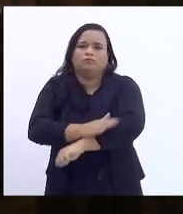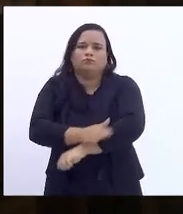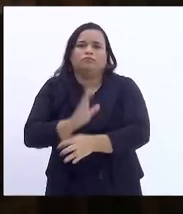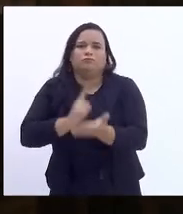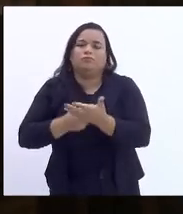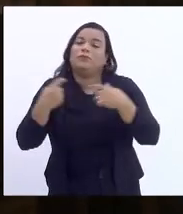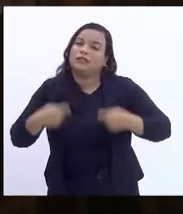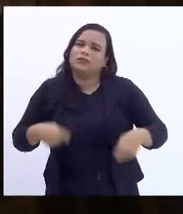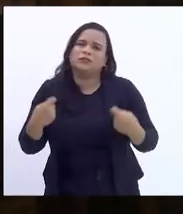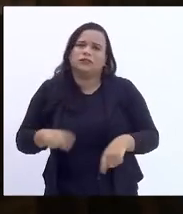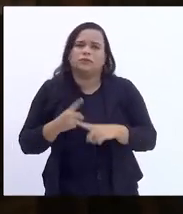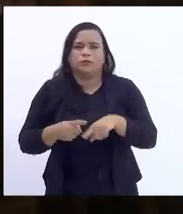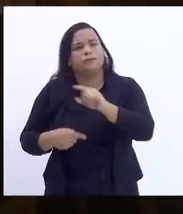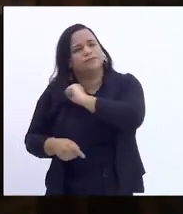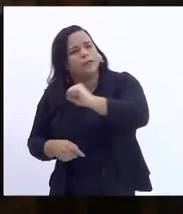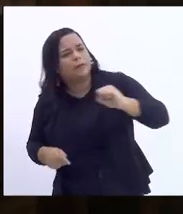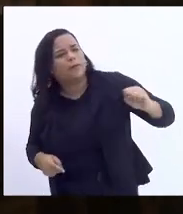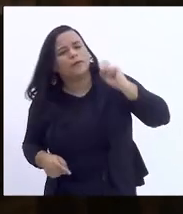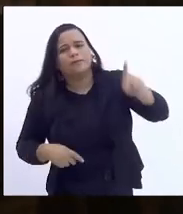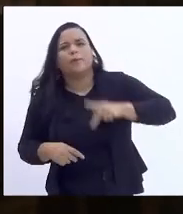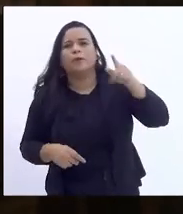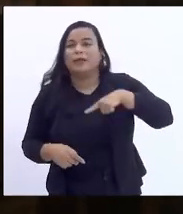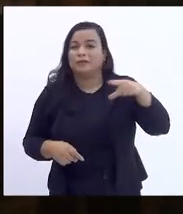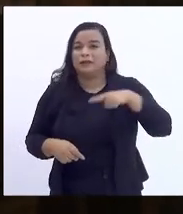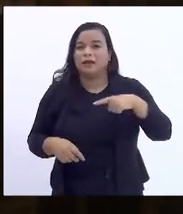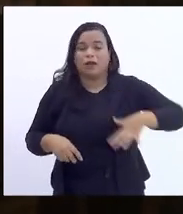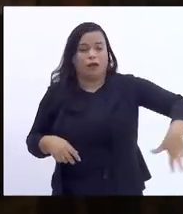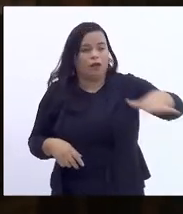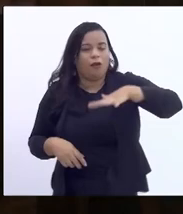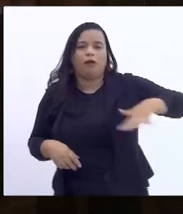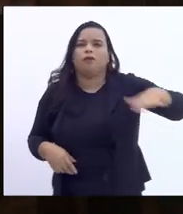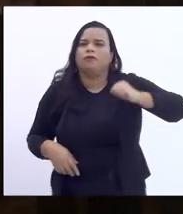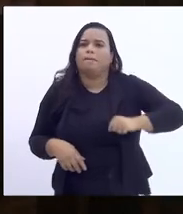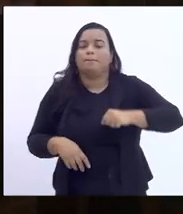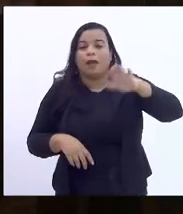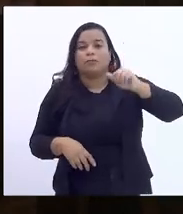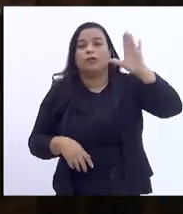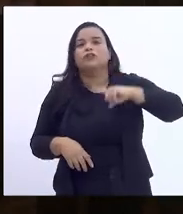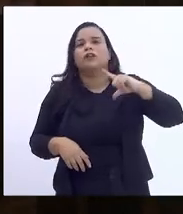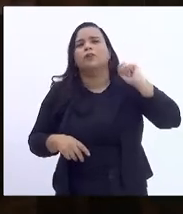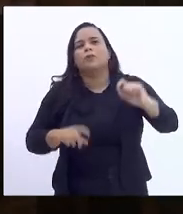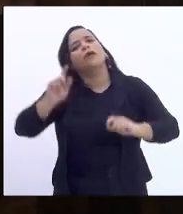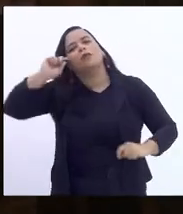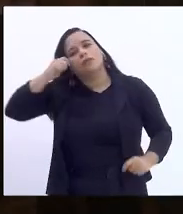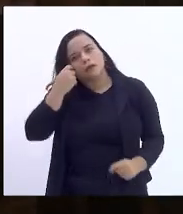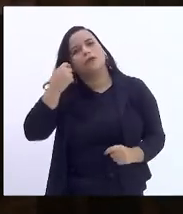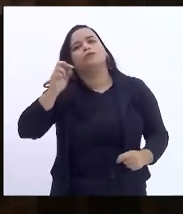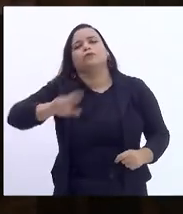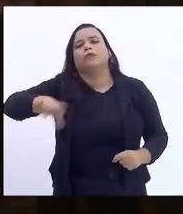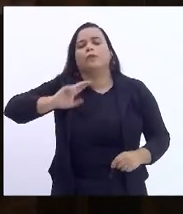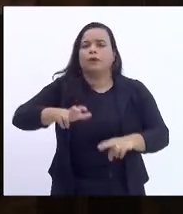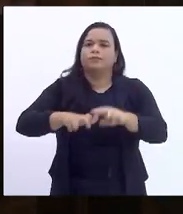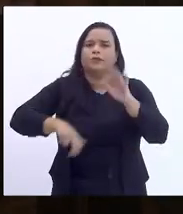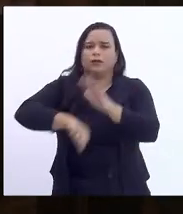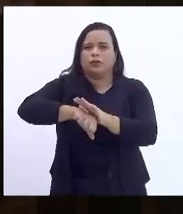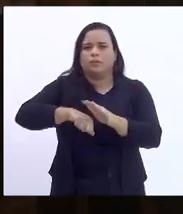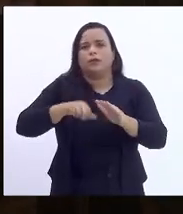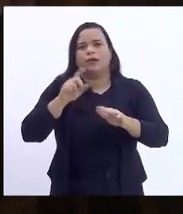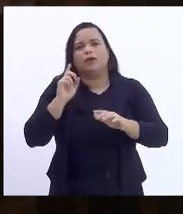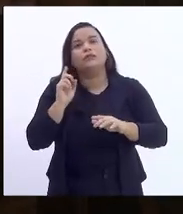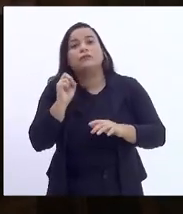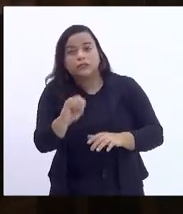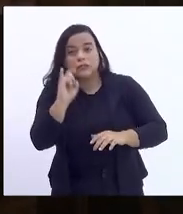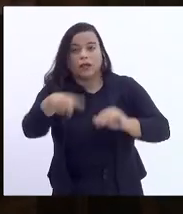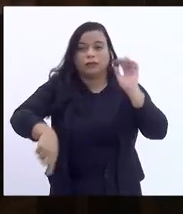esse tipo de chassi na sua acontece em territórios majoritariamente negros não é por conta da criminalidade porque